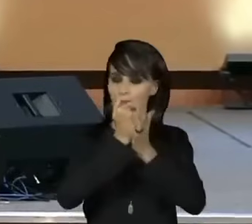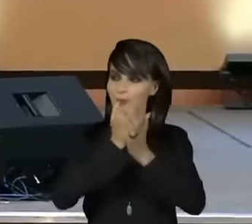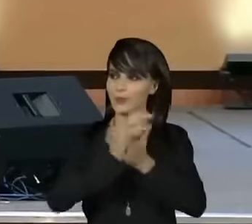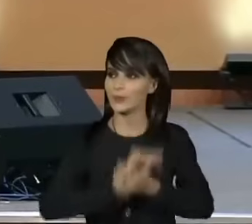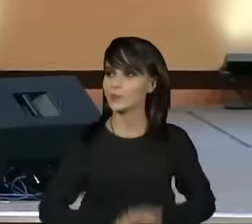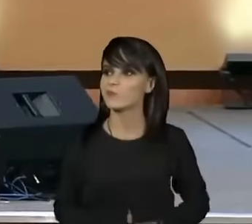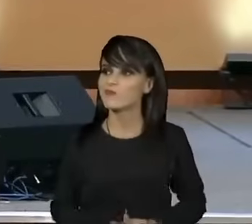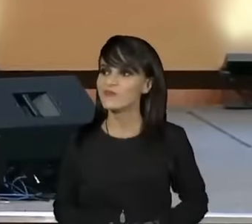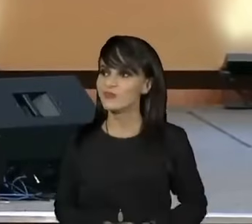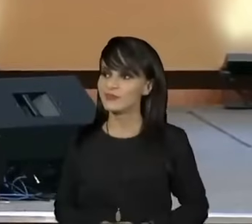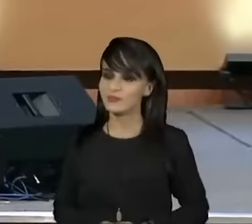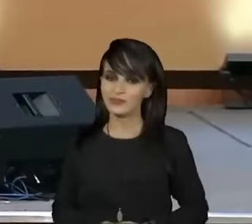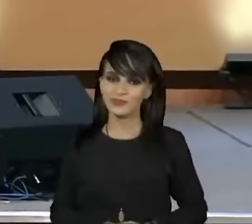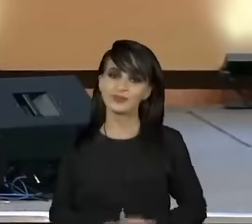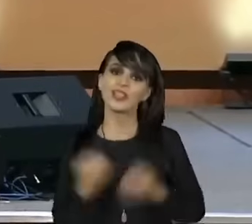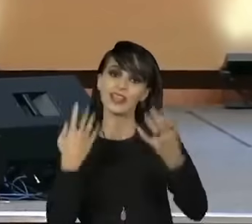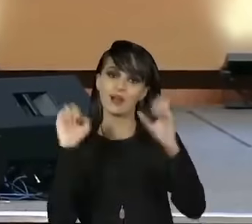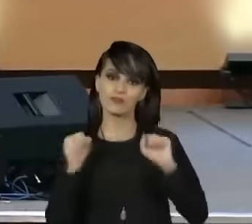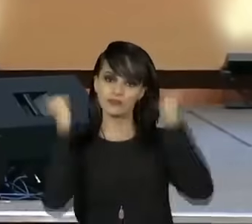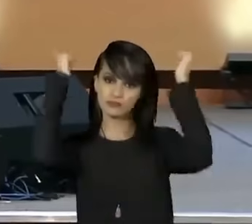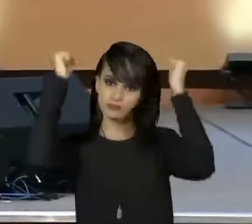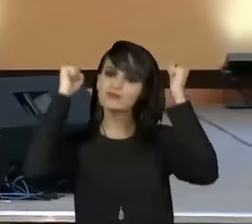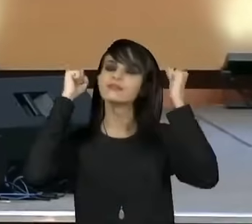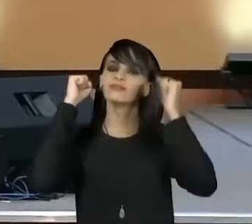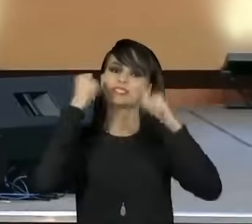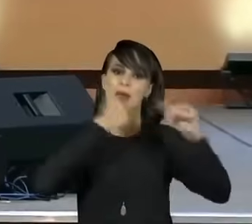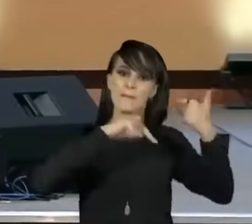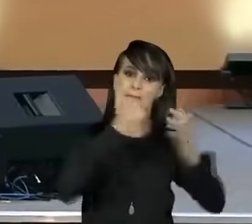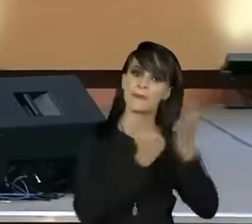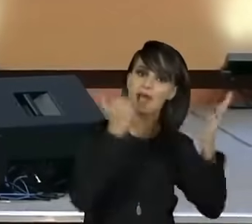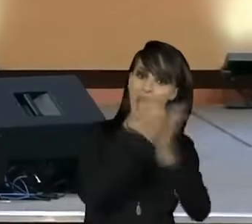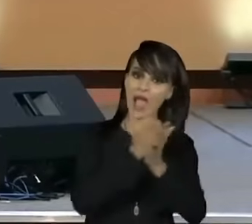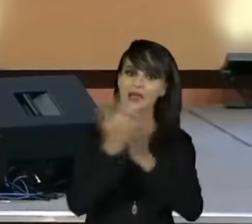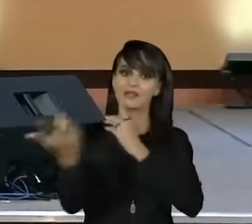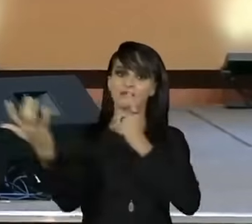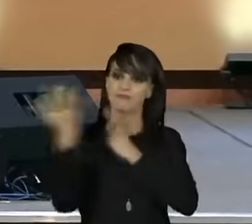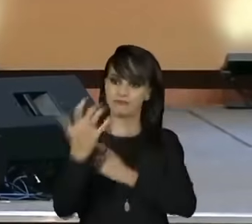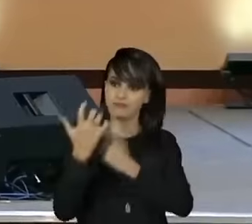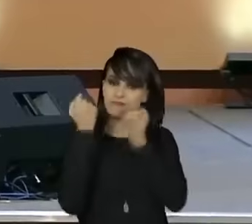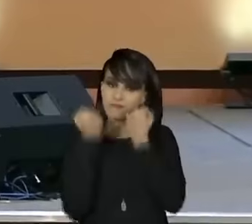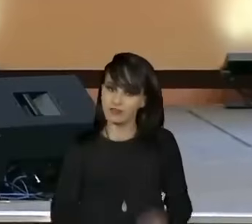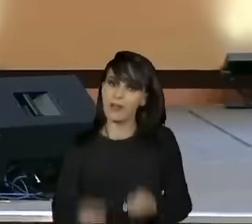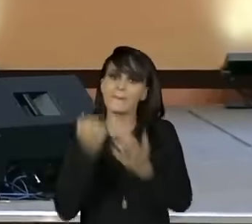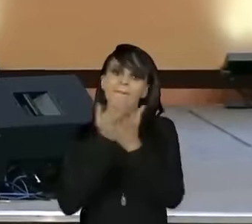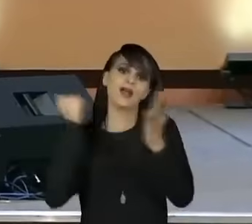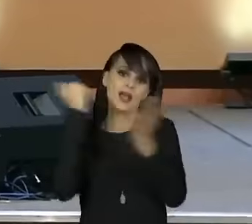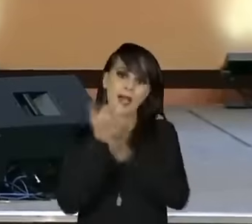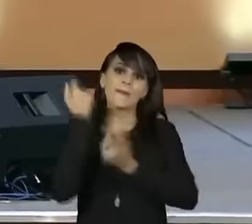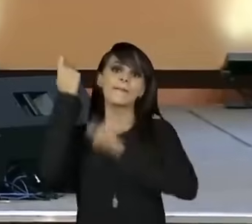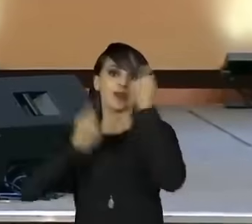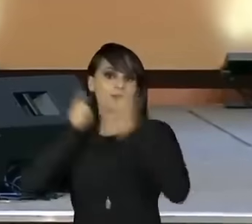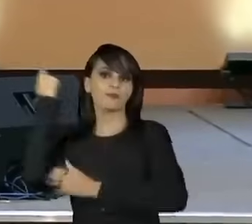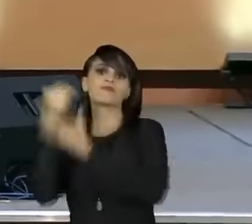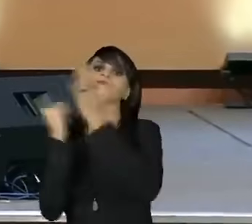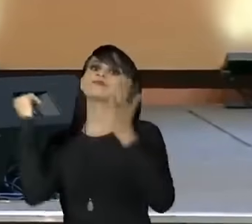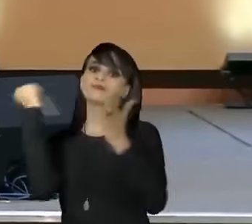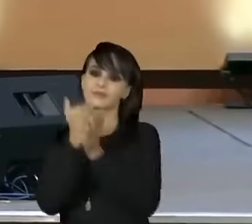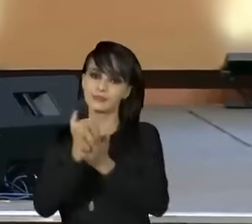demais produz o stresse trabalho demais pressão demais preocupação